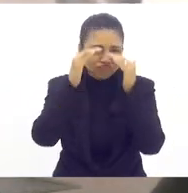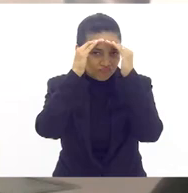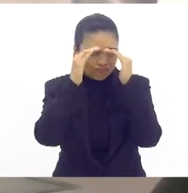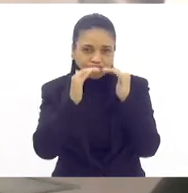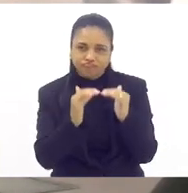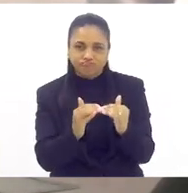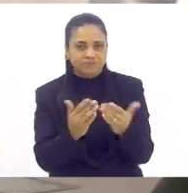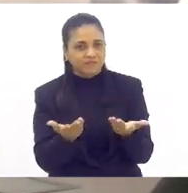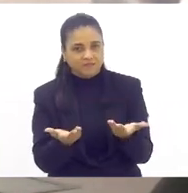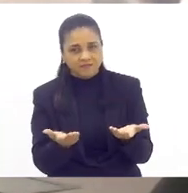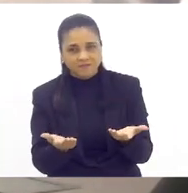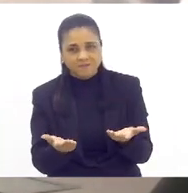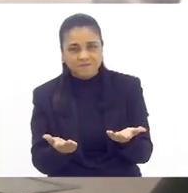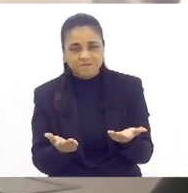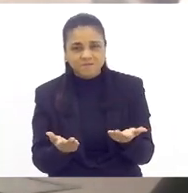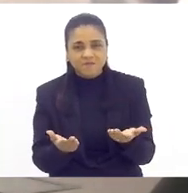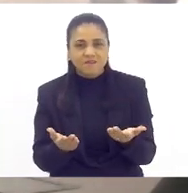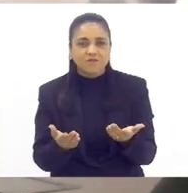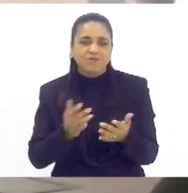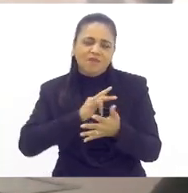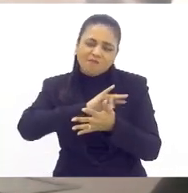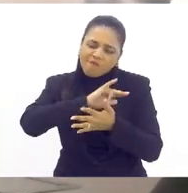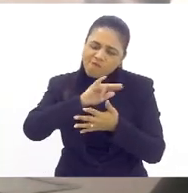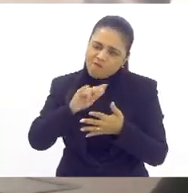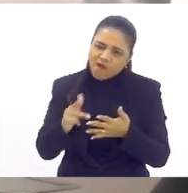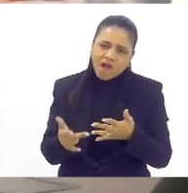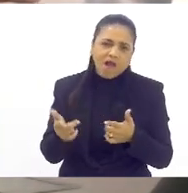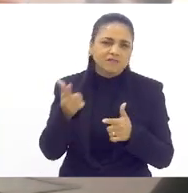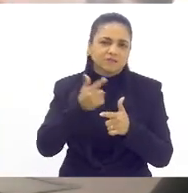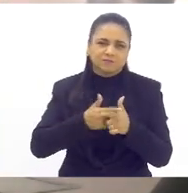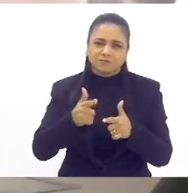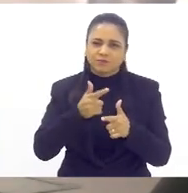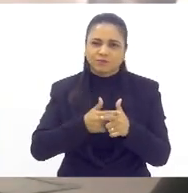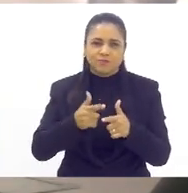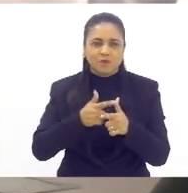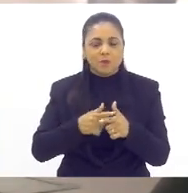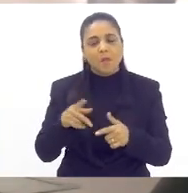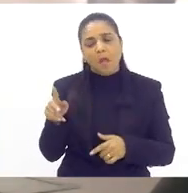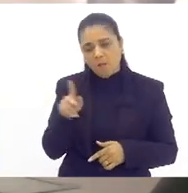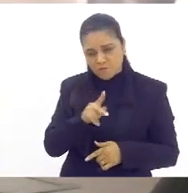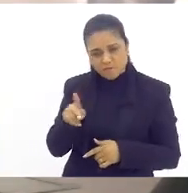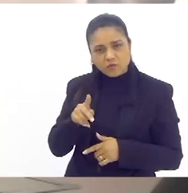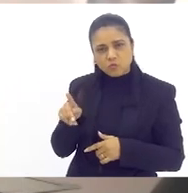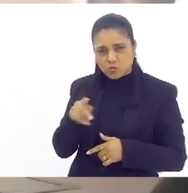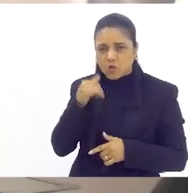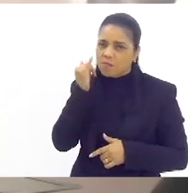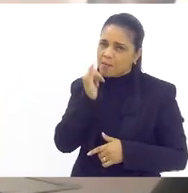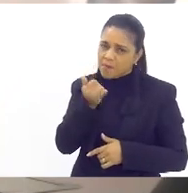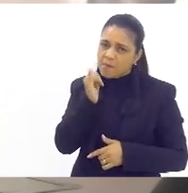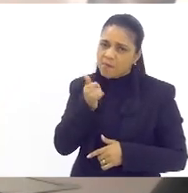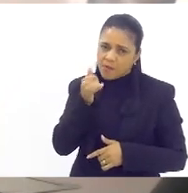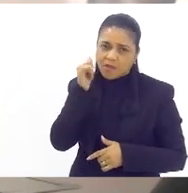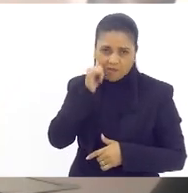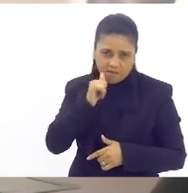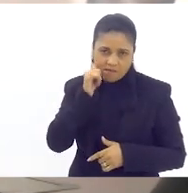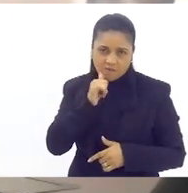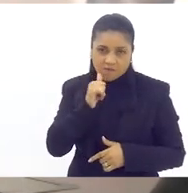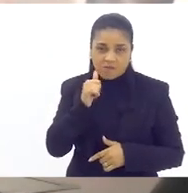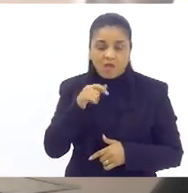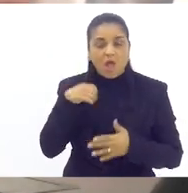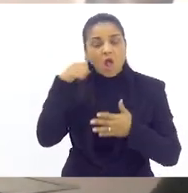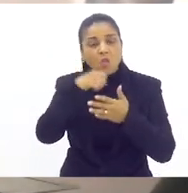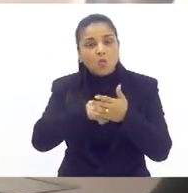adiante e aí a gente tem várias várias situações né como a própria professora falou onde a gente vê a Luta